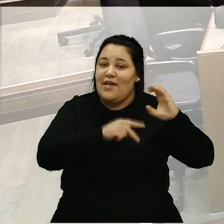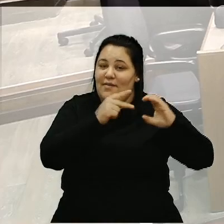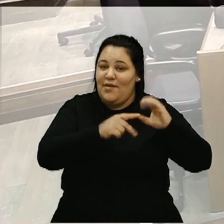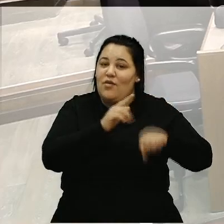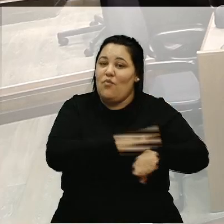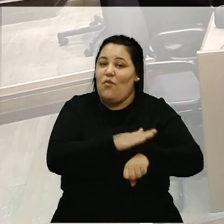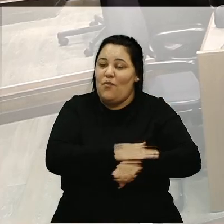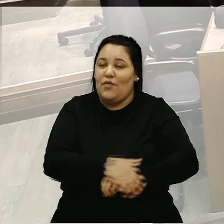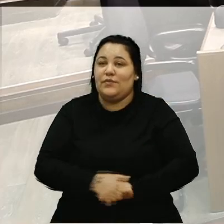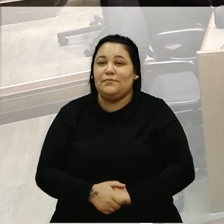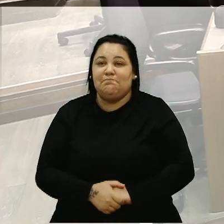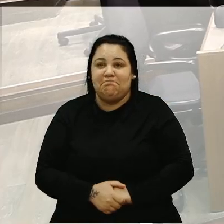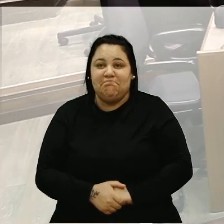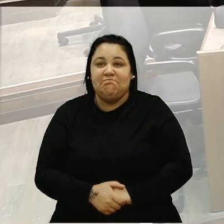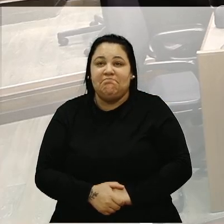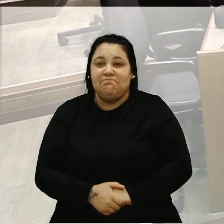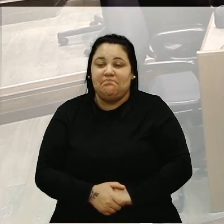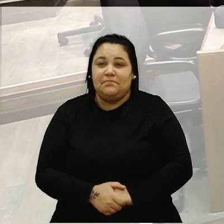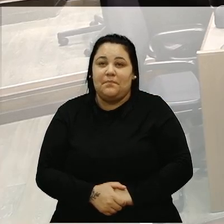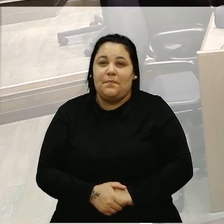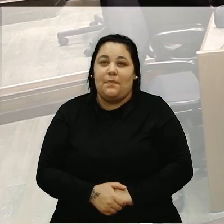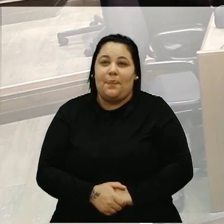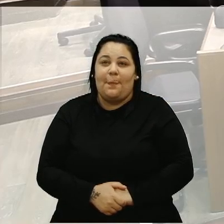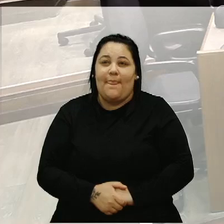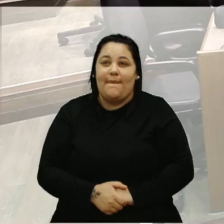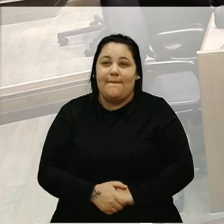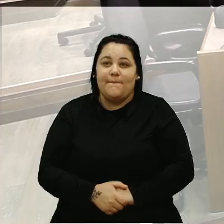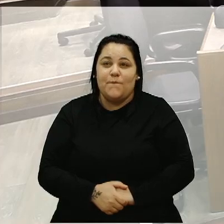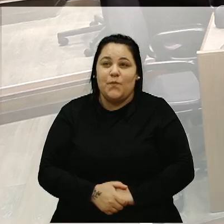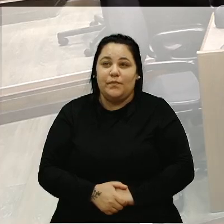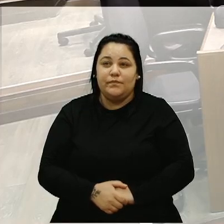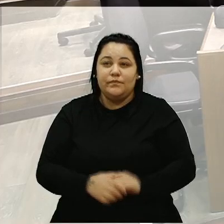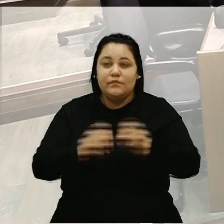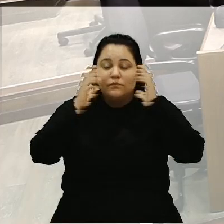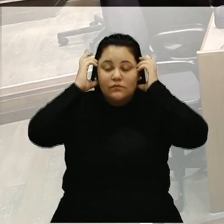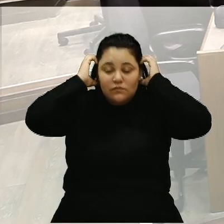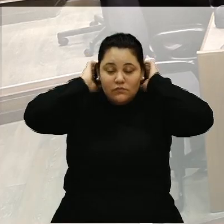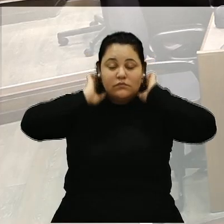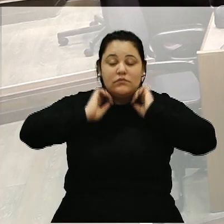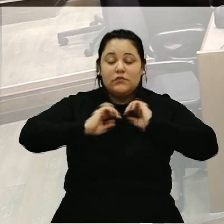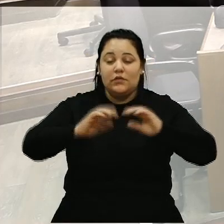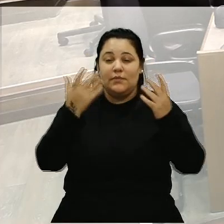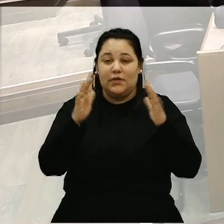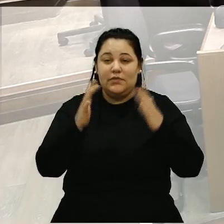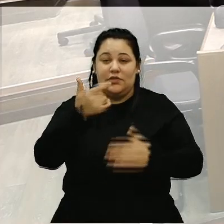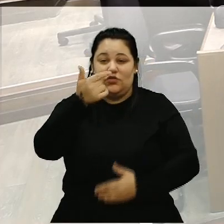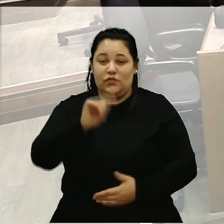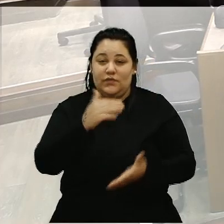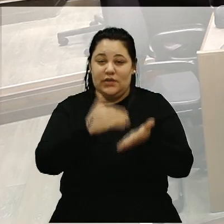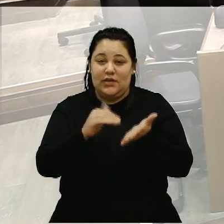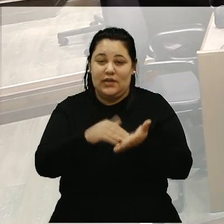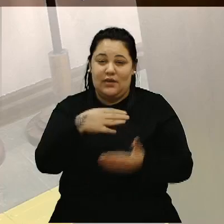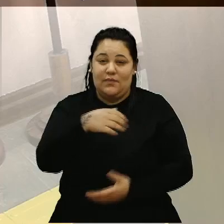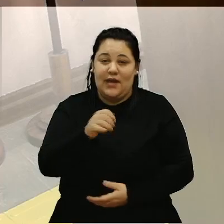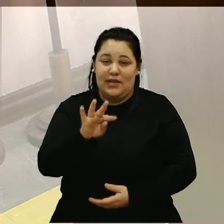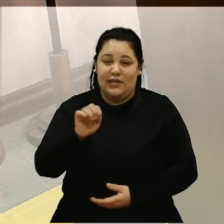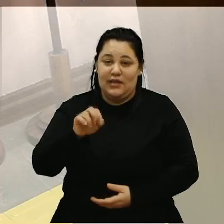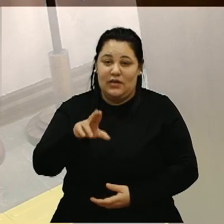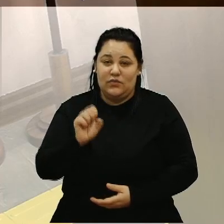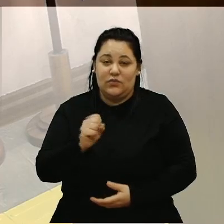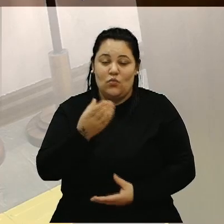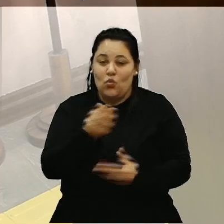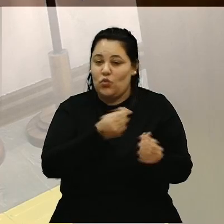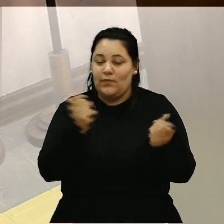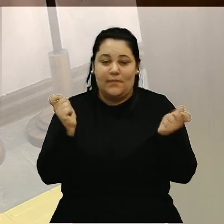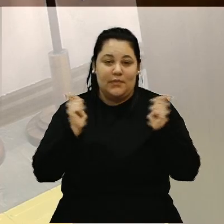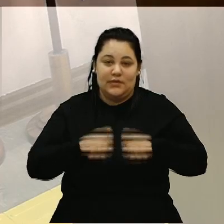e reforçar uma parte das suas falas, vereador Rafael, é parabenizar mais uma vez o secretário Matheus pela competência que ele tem,